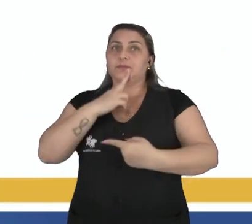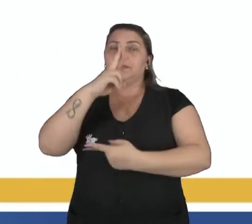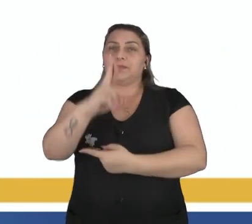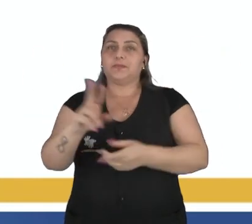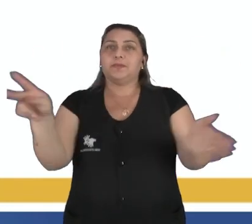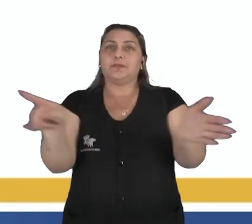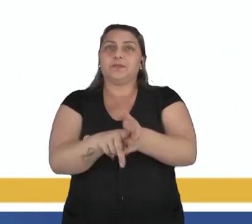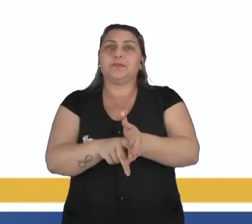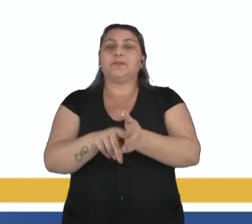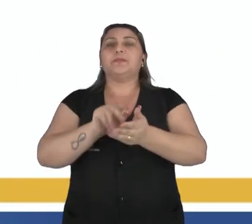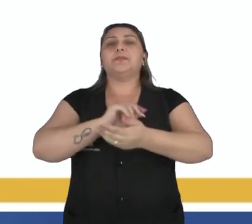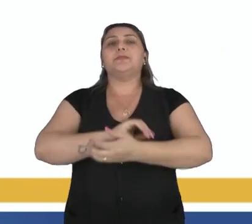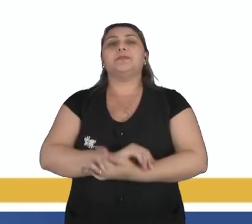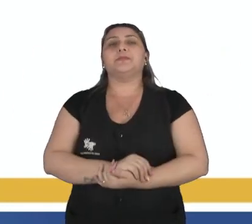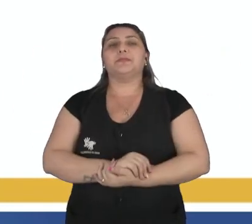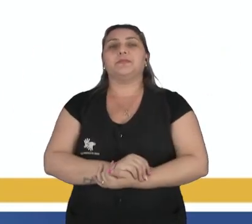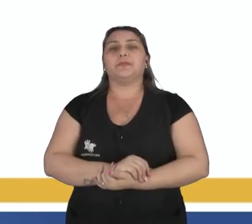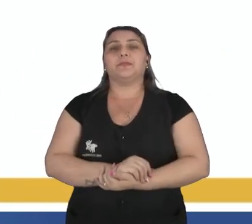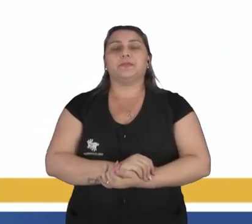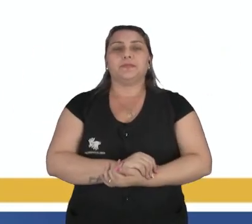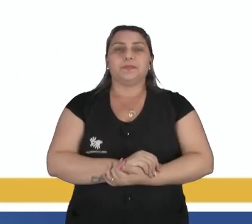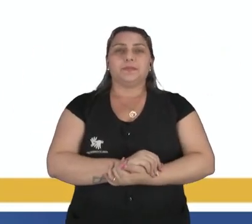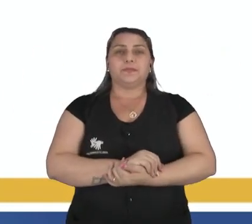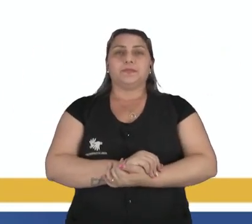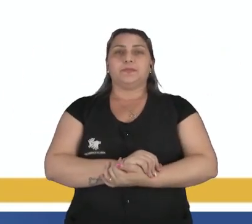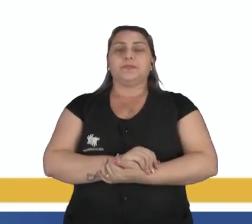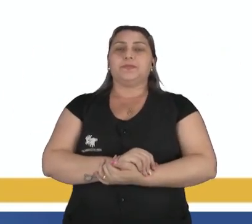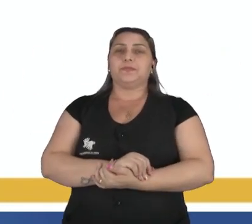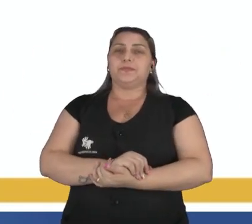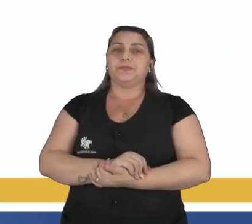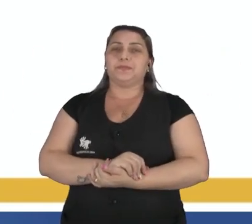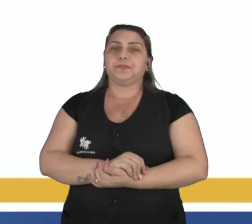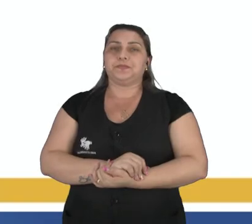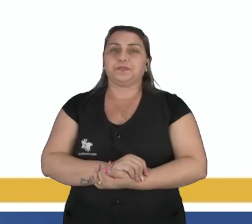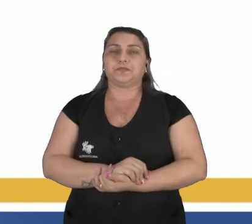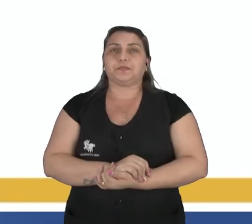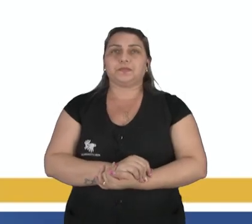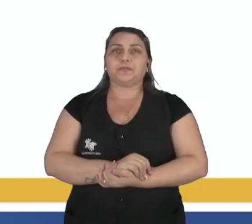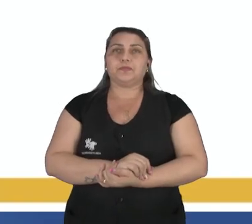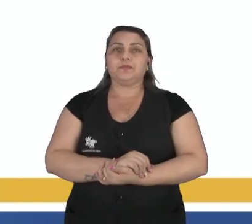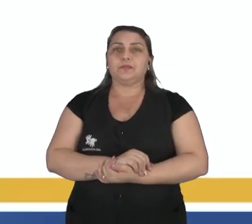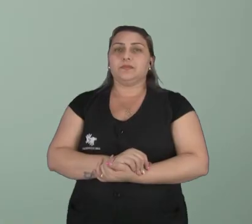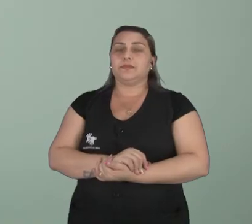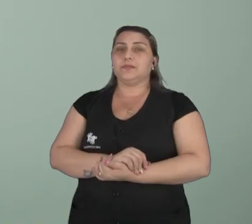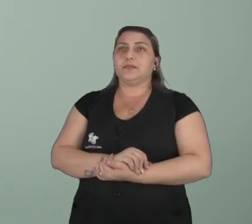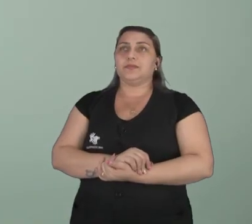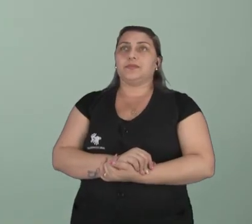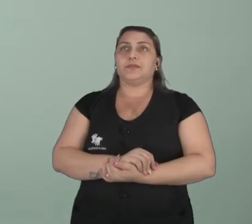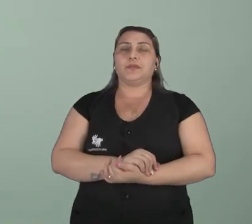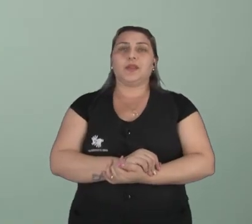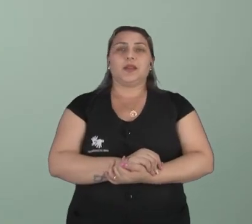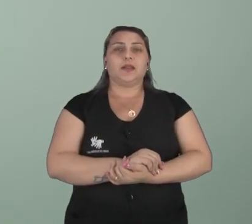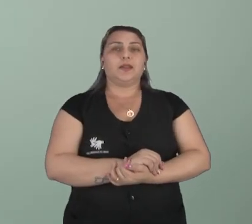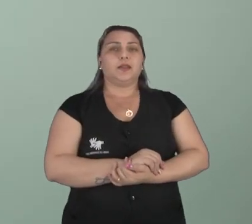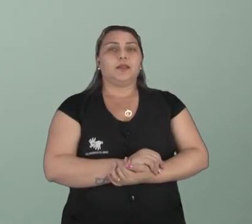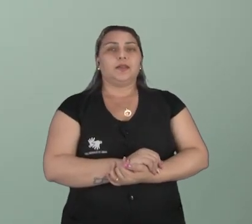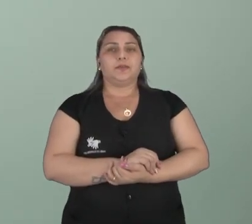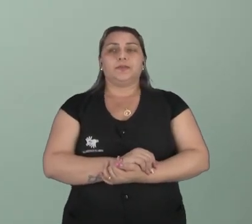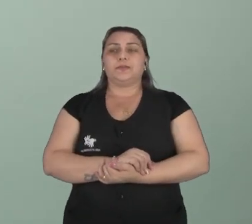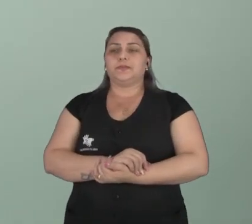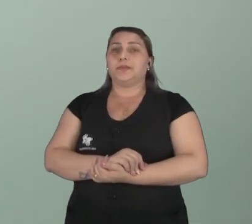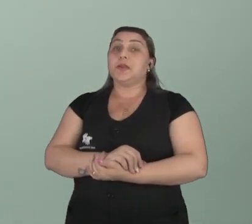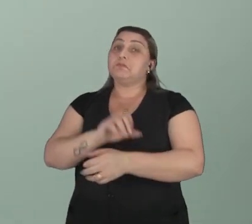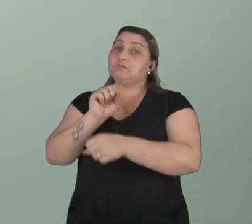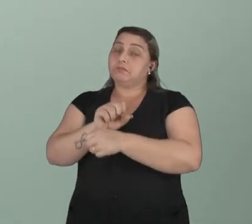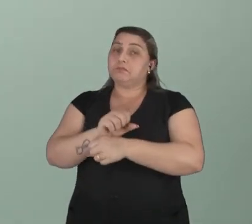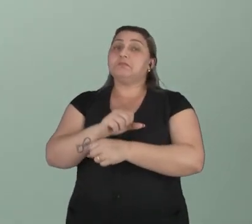ganha mais importância do que o resultado da própria competição. Então, né, gente,